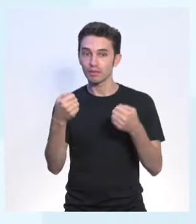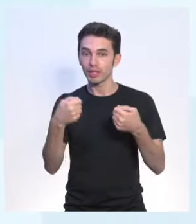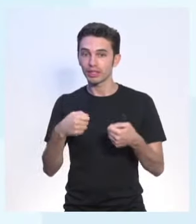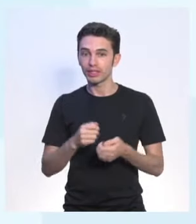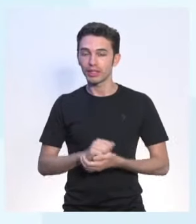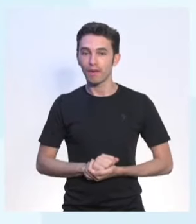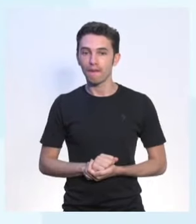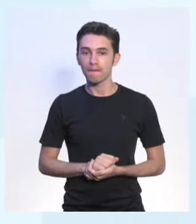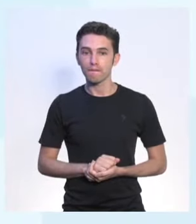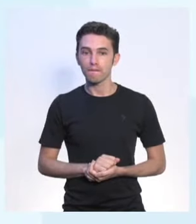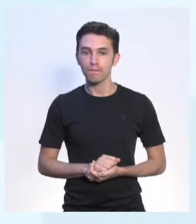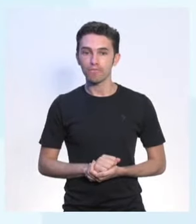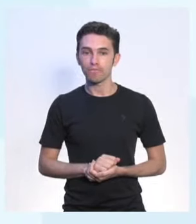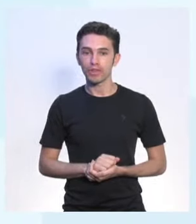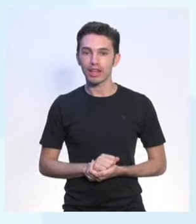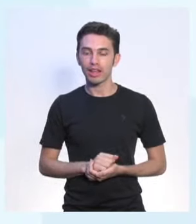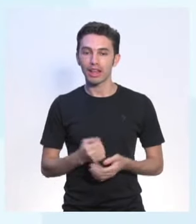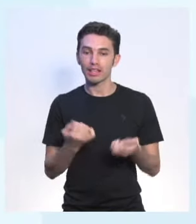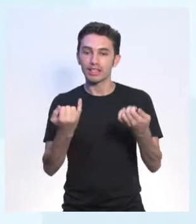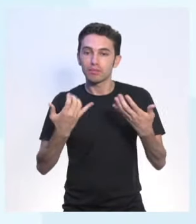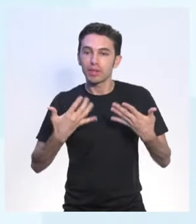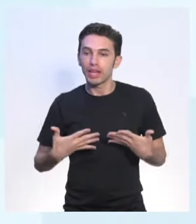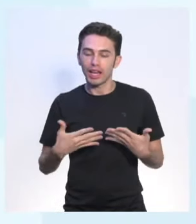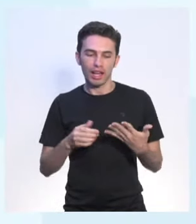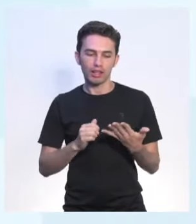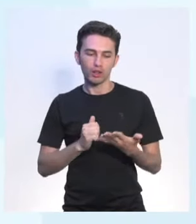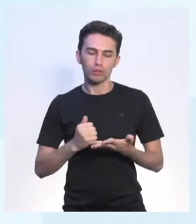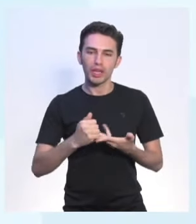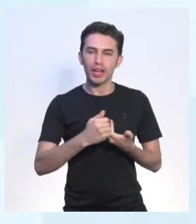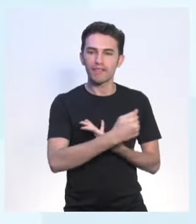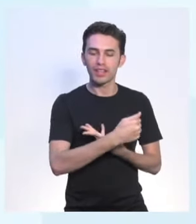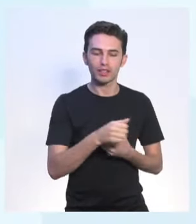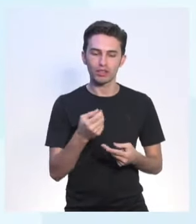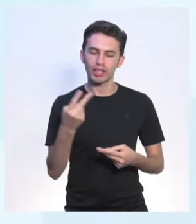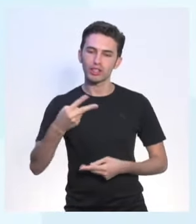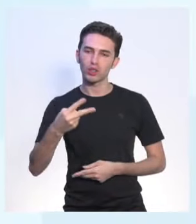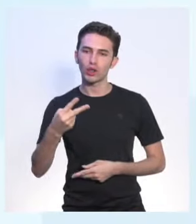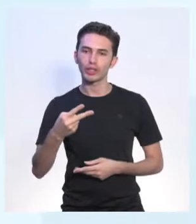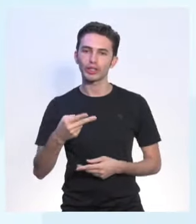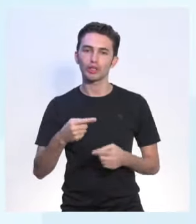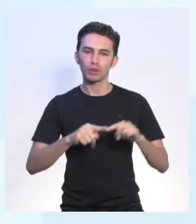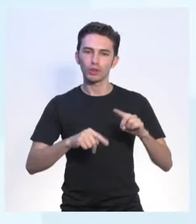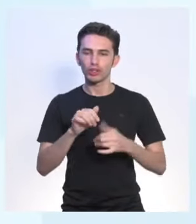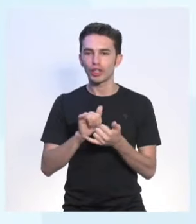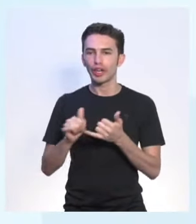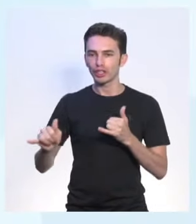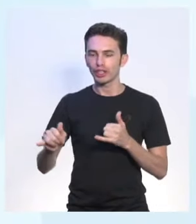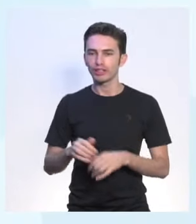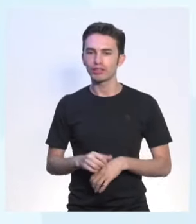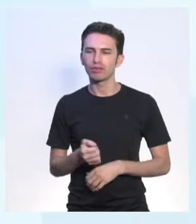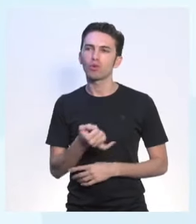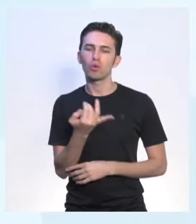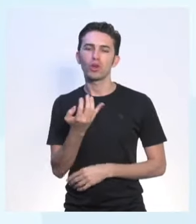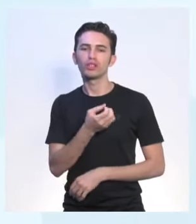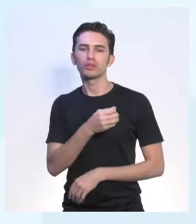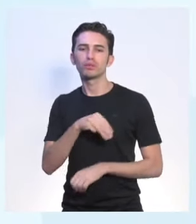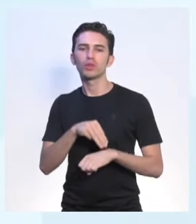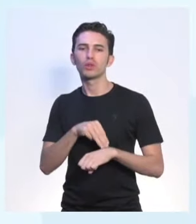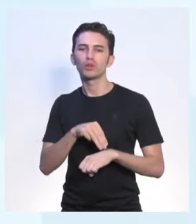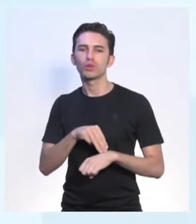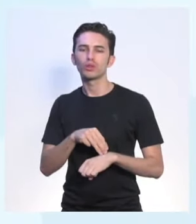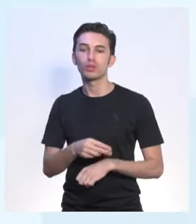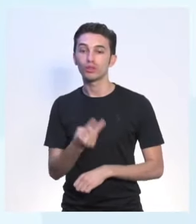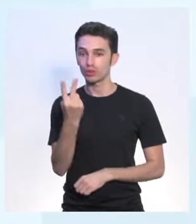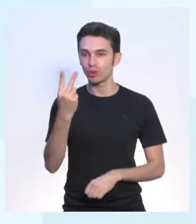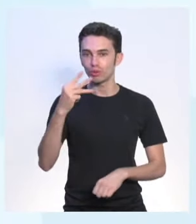são os benefícios desses dois tipos de energia? Tudo bem? So, how many minutes? Quantos minutos, Ed? Vamos dar